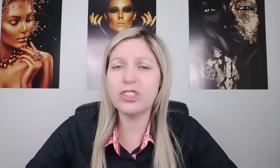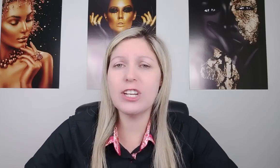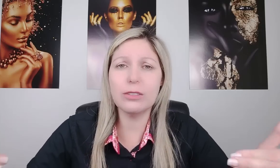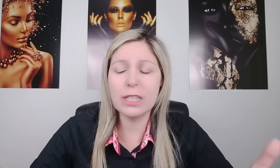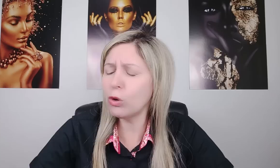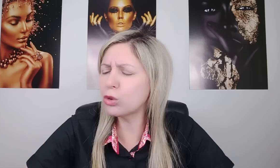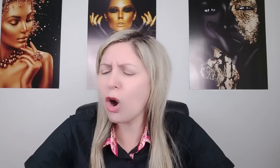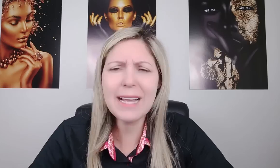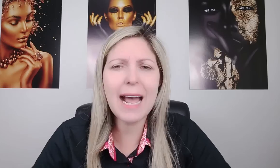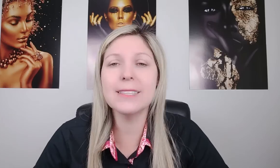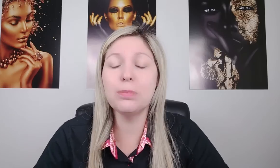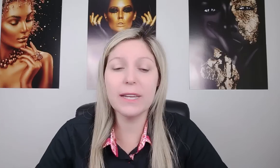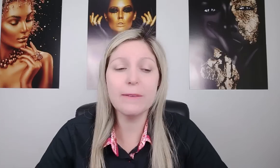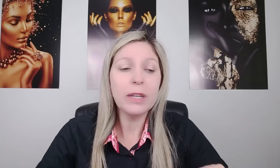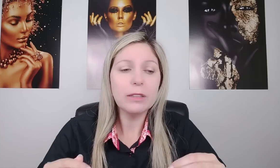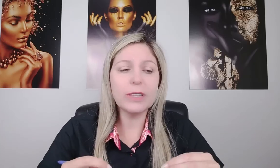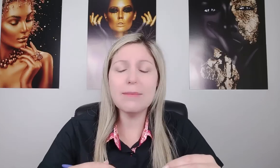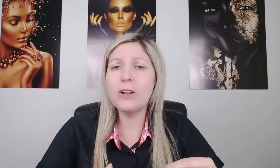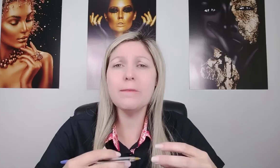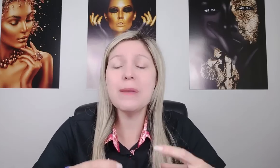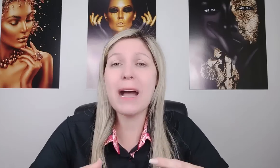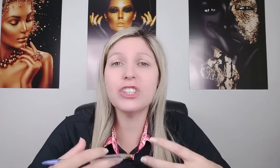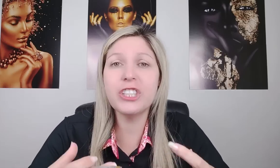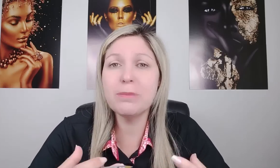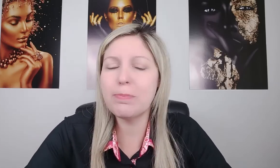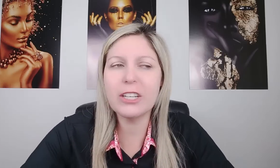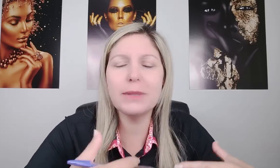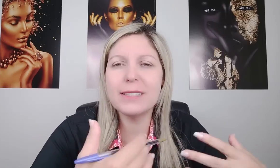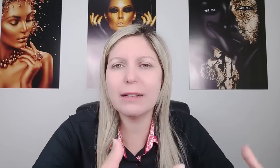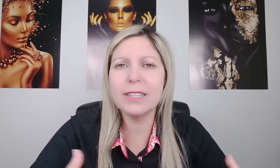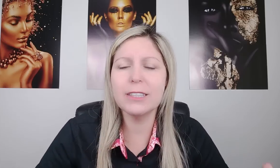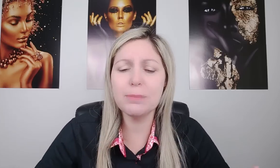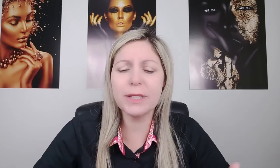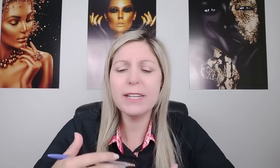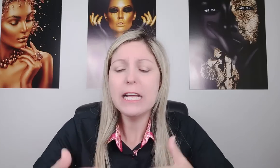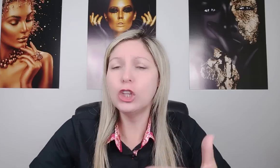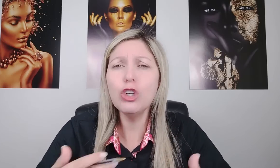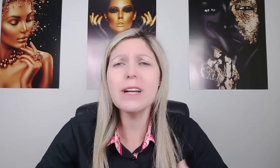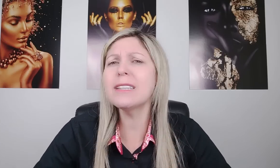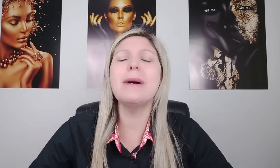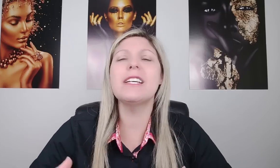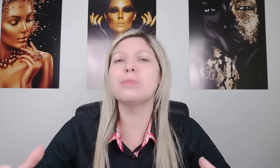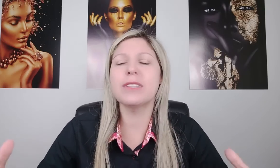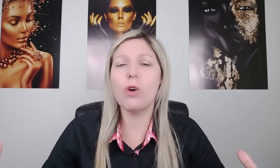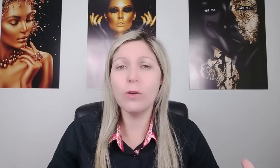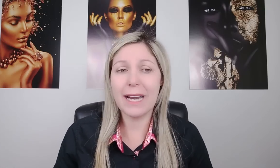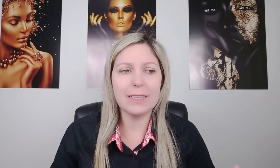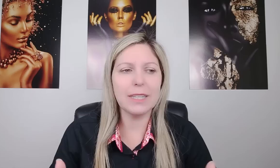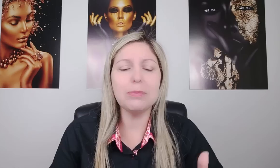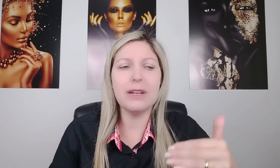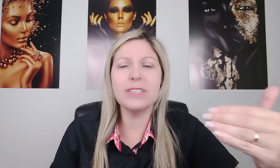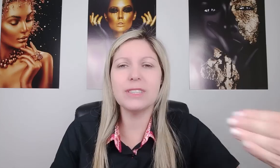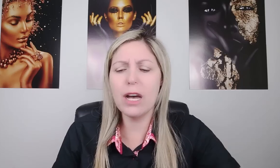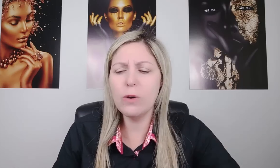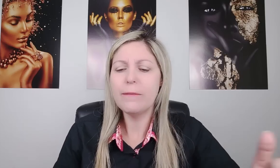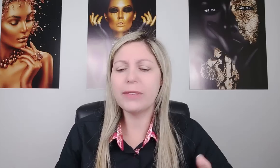assim, chateados, sim, com toda a razão, porque não tem a menor empatia por parte do Ministério da Cidadania, porque nunca tem uma resposta concreta, é